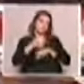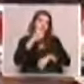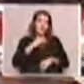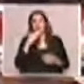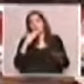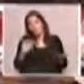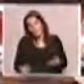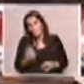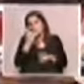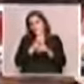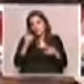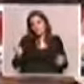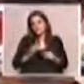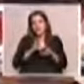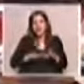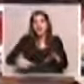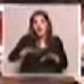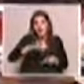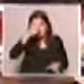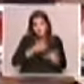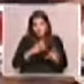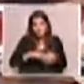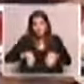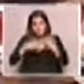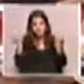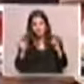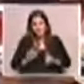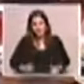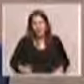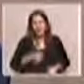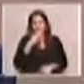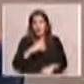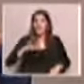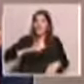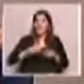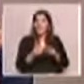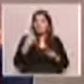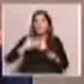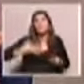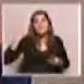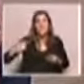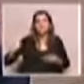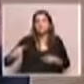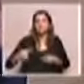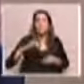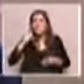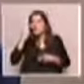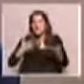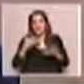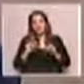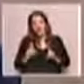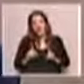doentes psiquiátricos. Há doentes psiquiátricos nesta área, mas não tem que ser... Nós estamos a falar de comer um queijo por dia, não é? Um queijo de quilo por dia, não é? Sim. Mas, de facto,